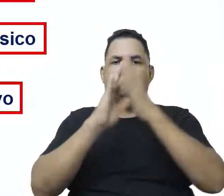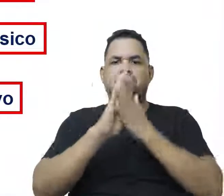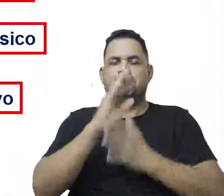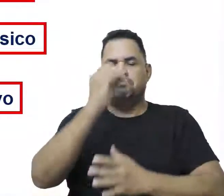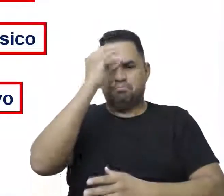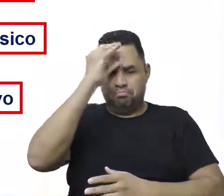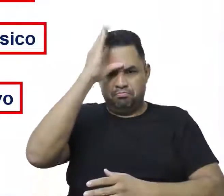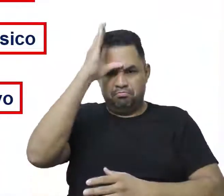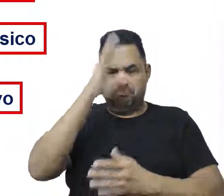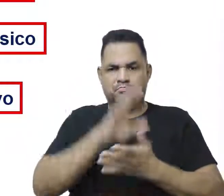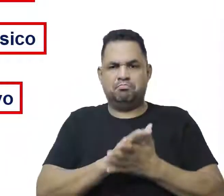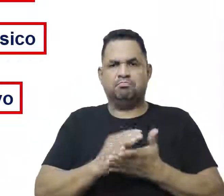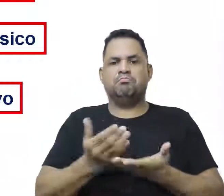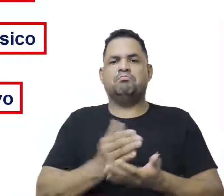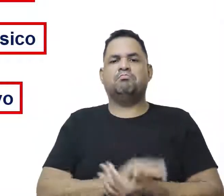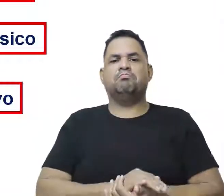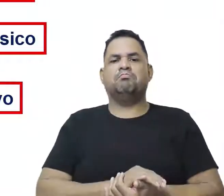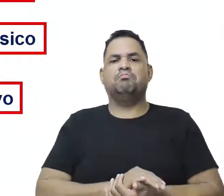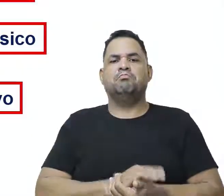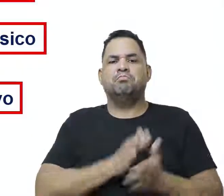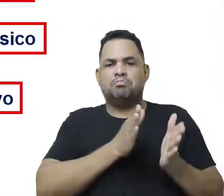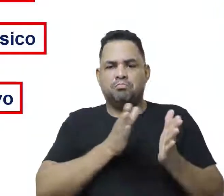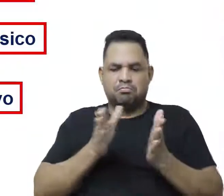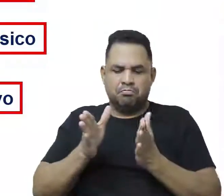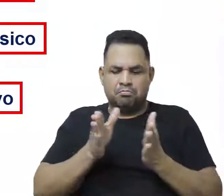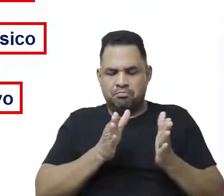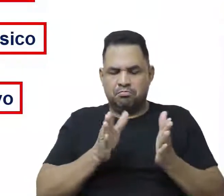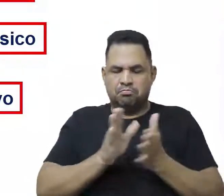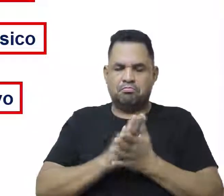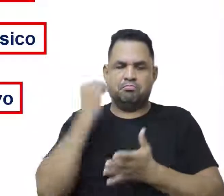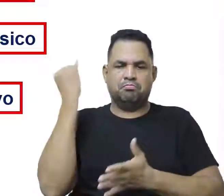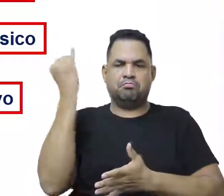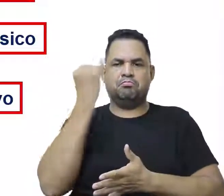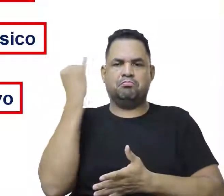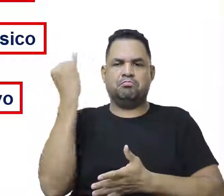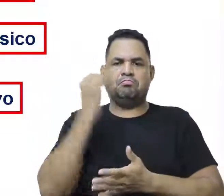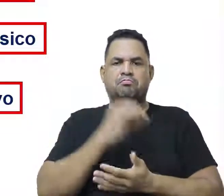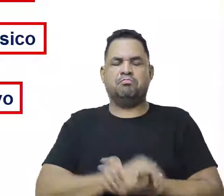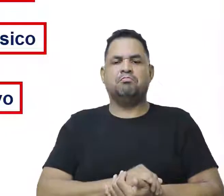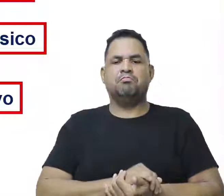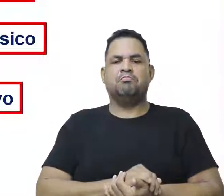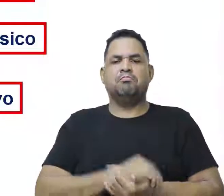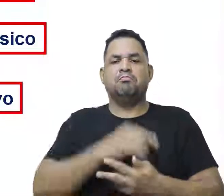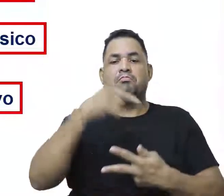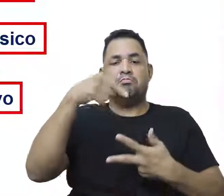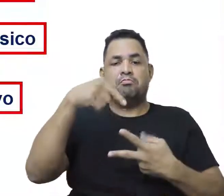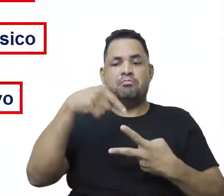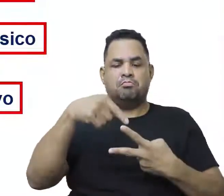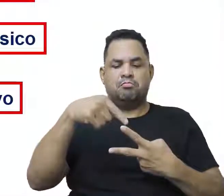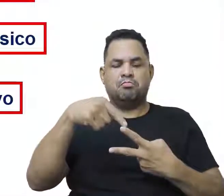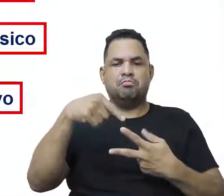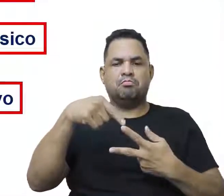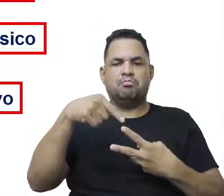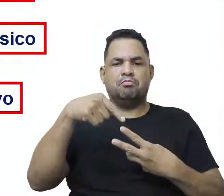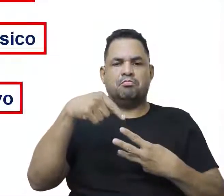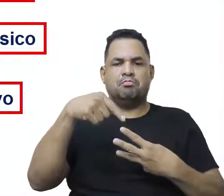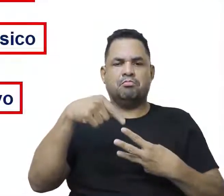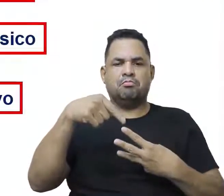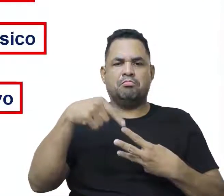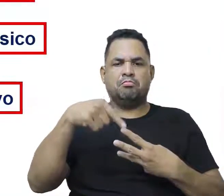conhecimento e esses estágios galerinha é muito importante então o primeiro estágio